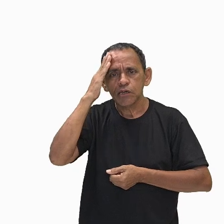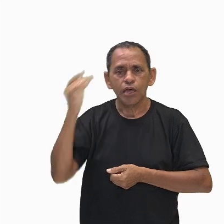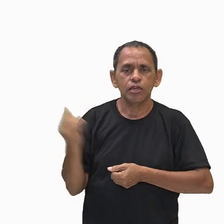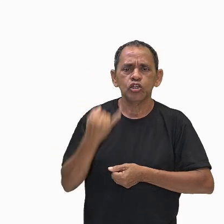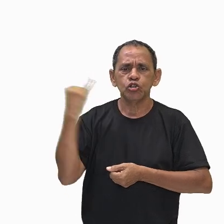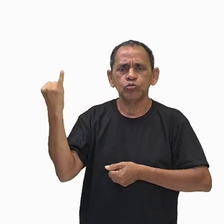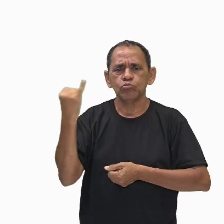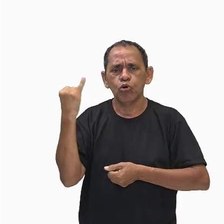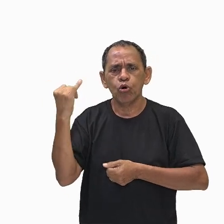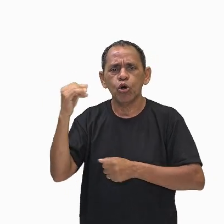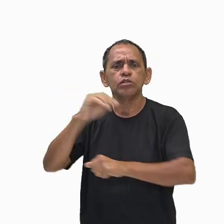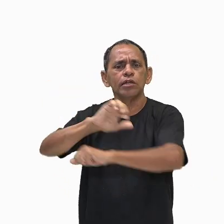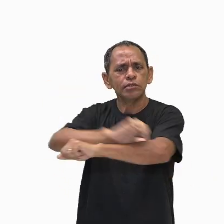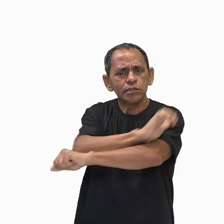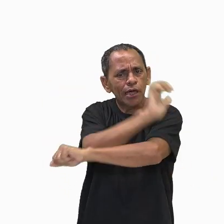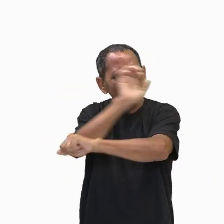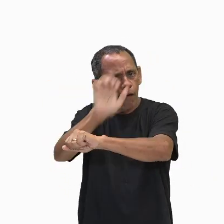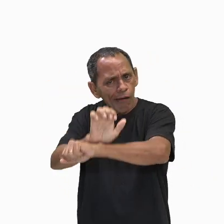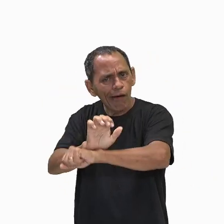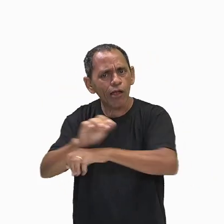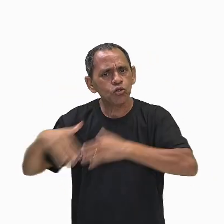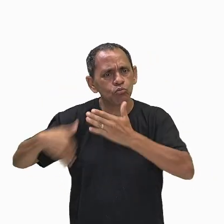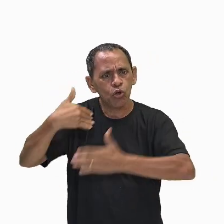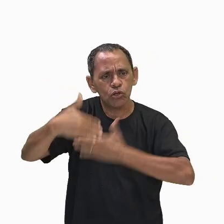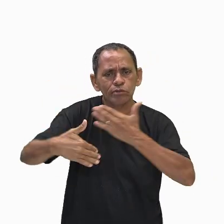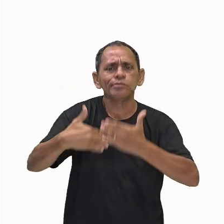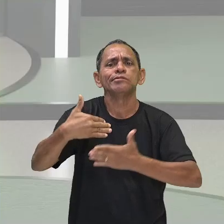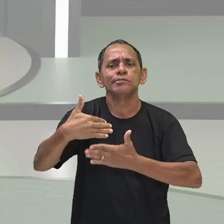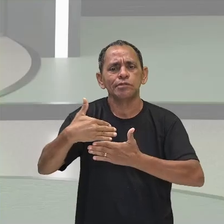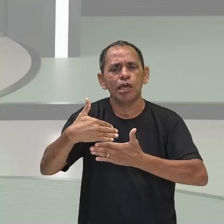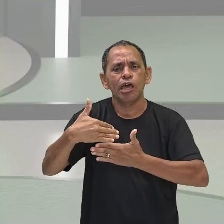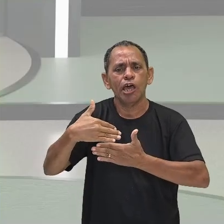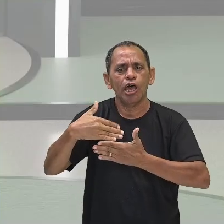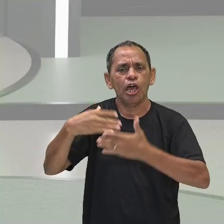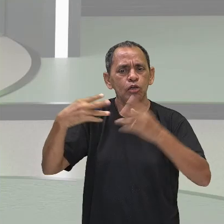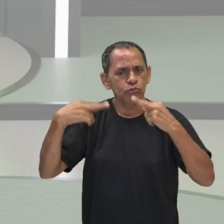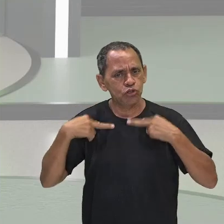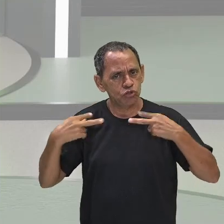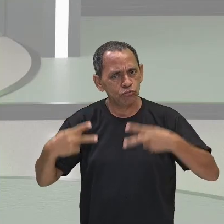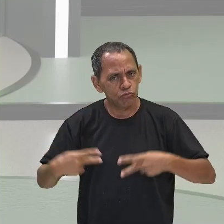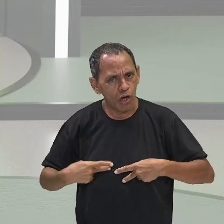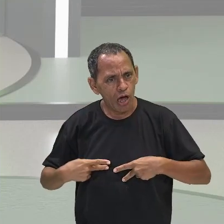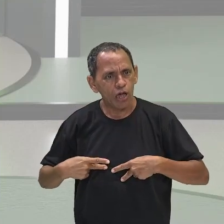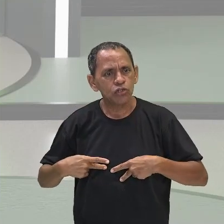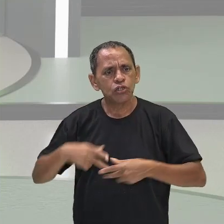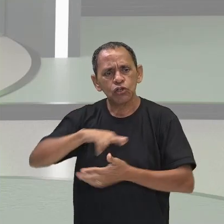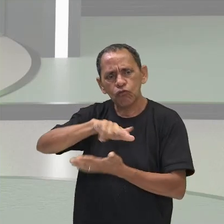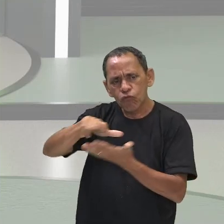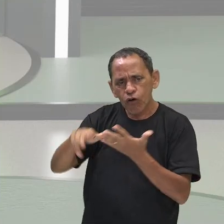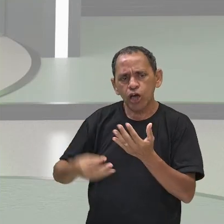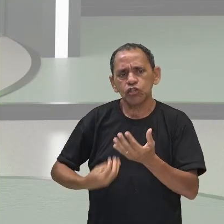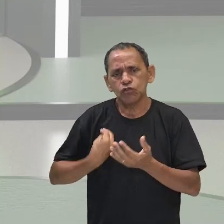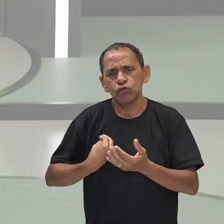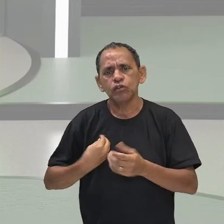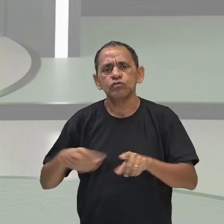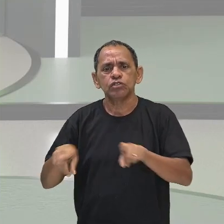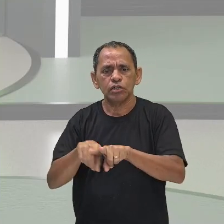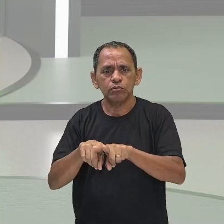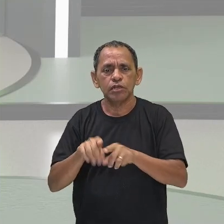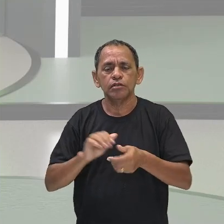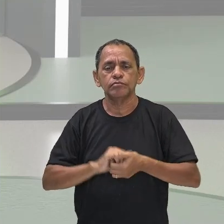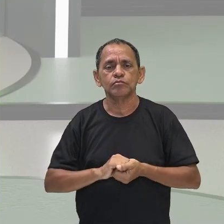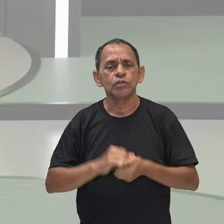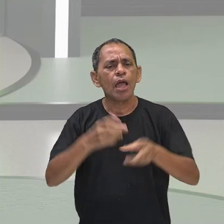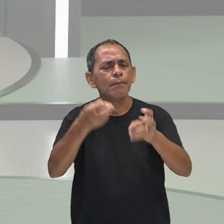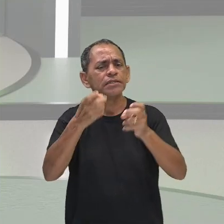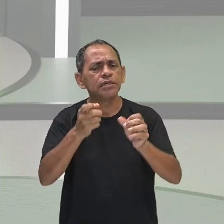desse processo para a gente, para os seres de um modo geral. Percebam, nós